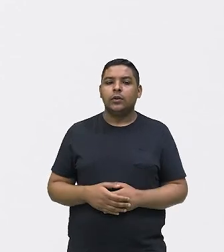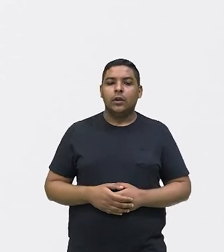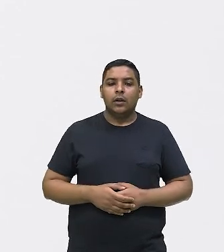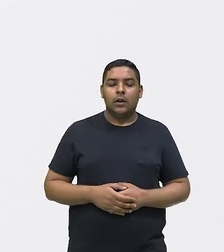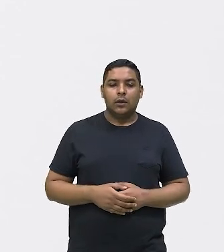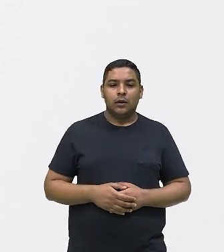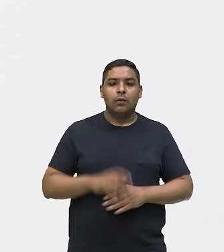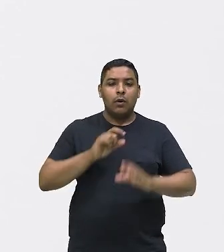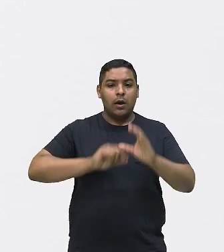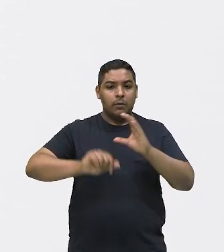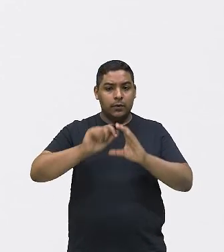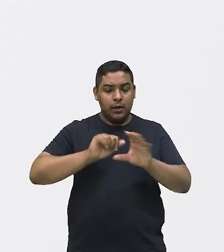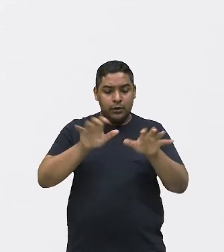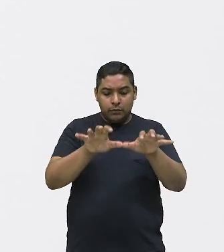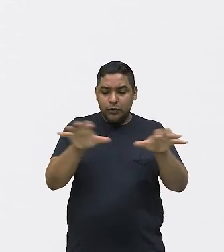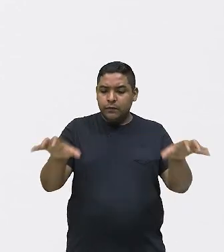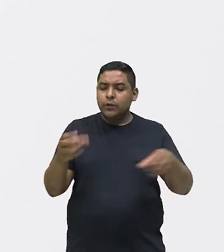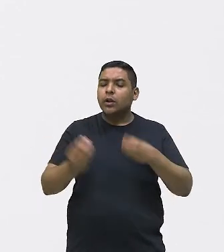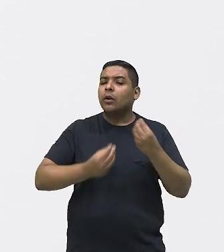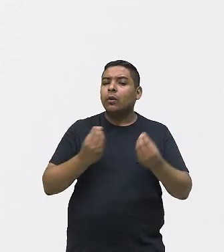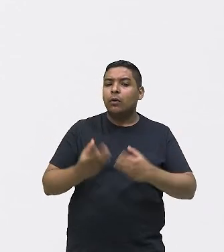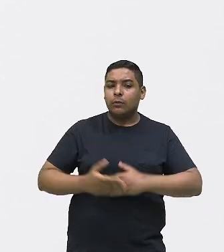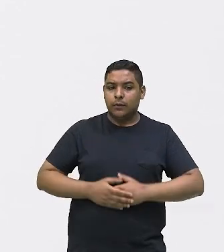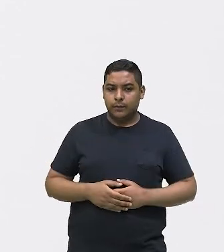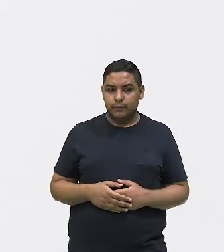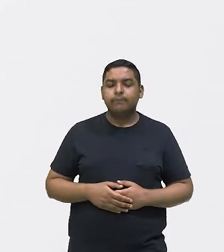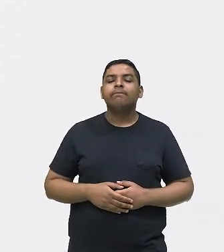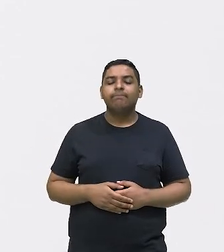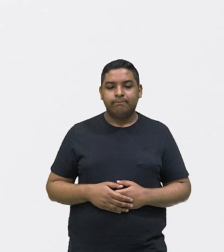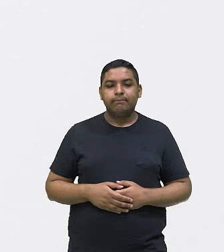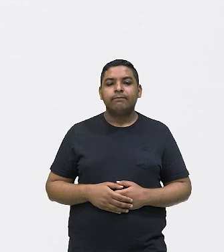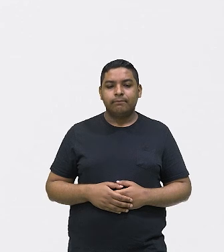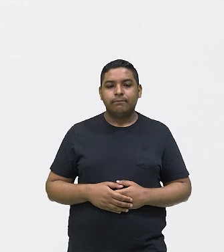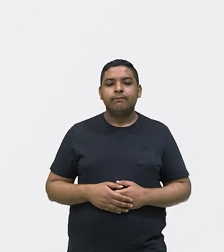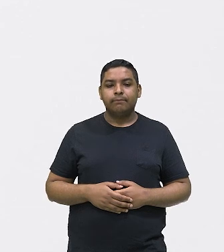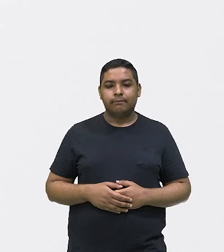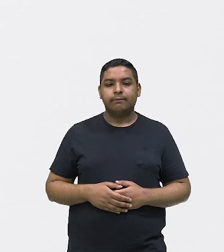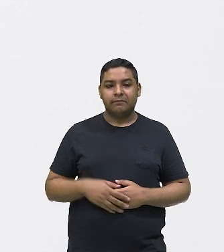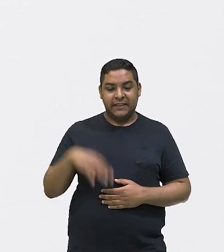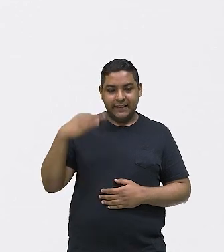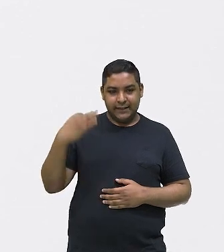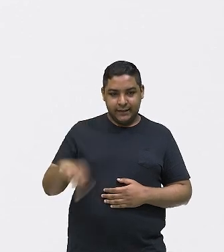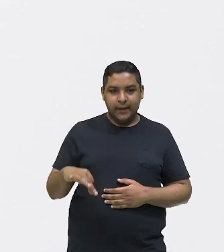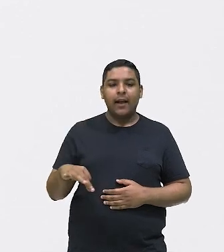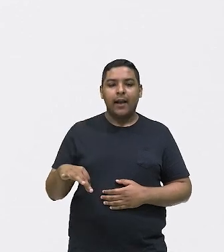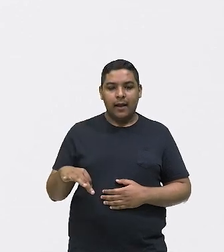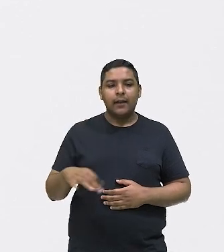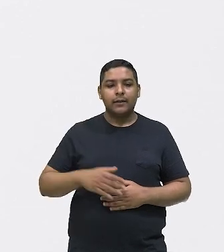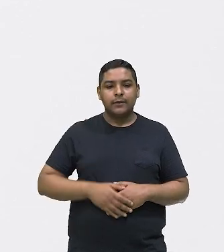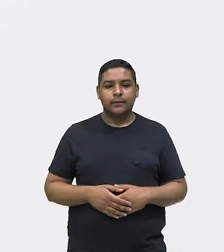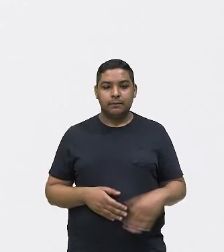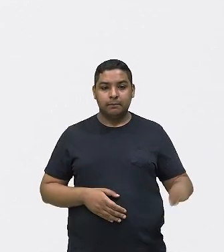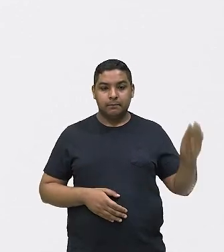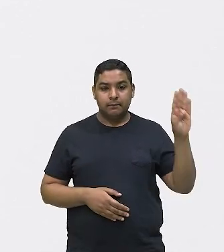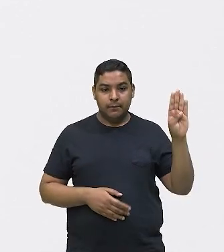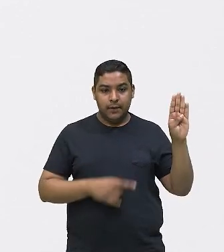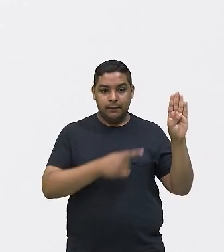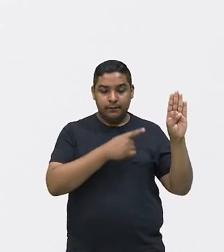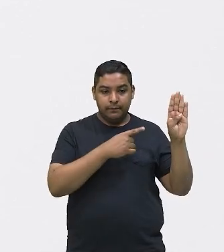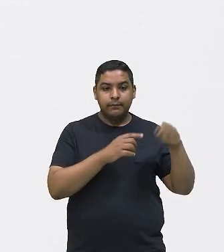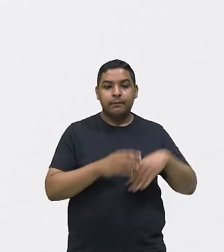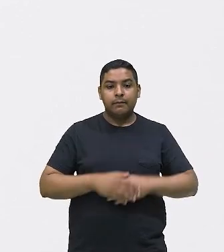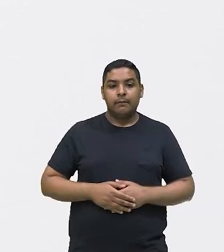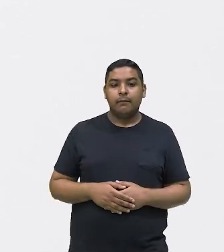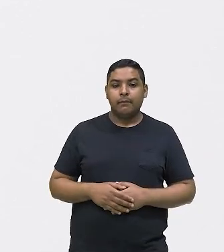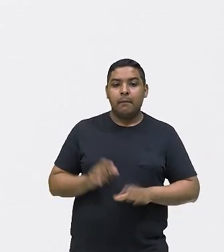em, exatamente, Kennedy, em burgueses, né, que são os donos dos meios